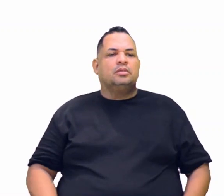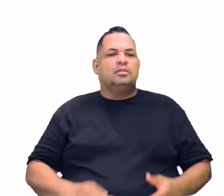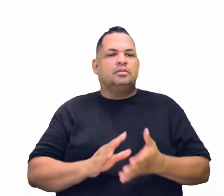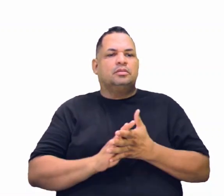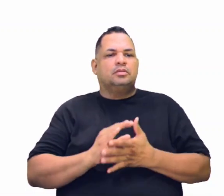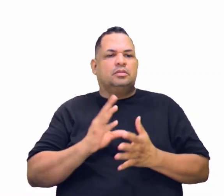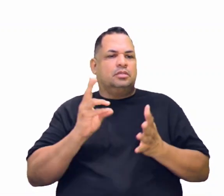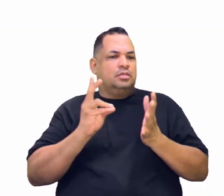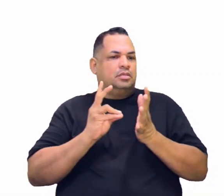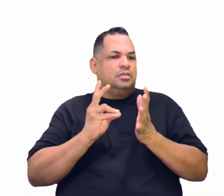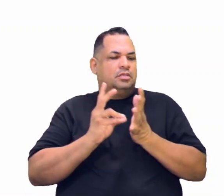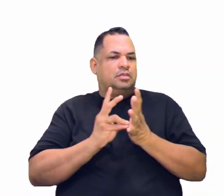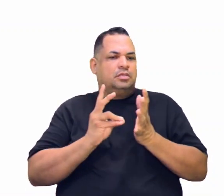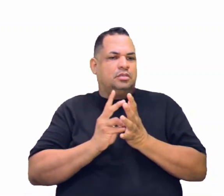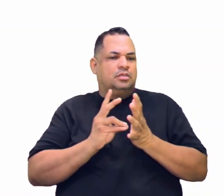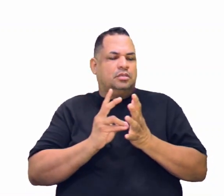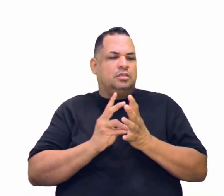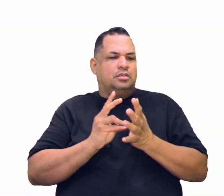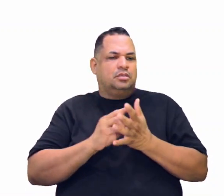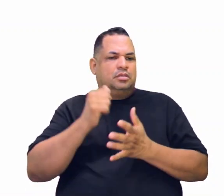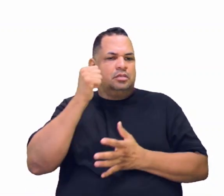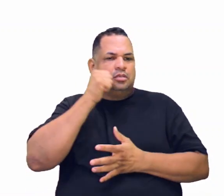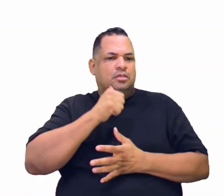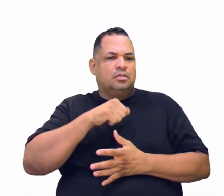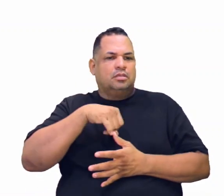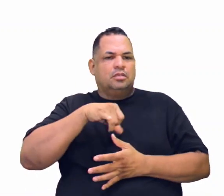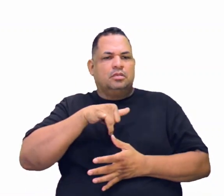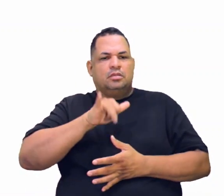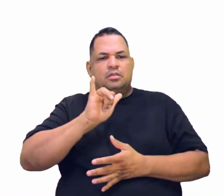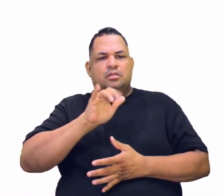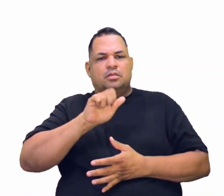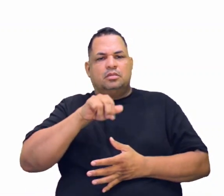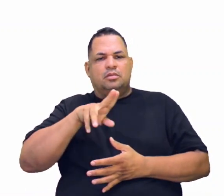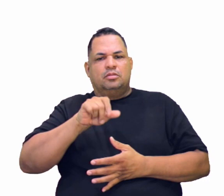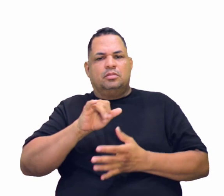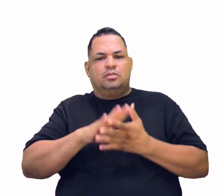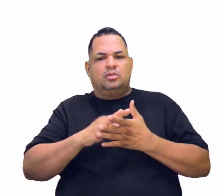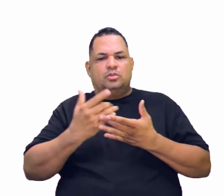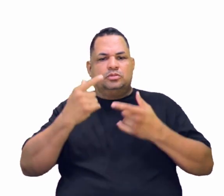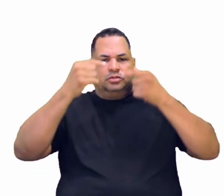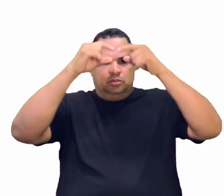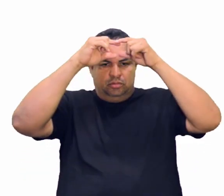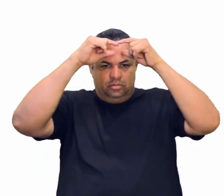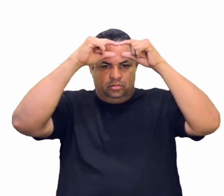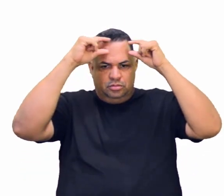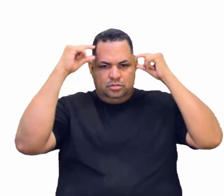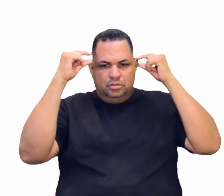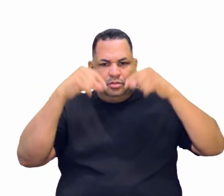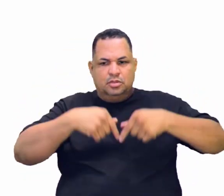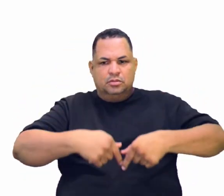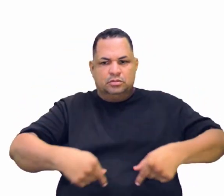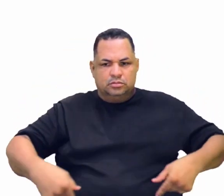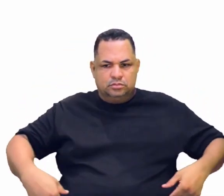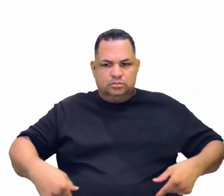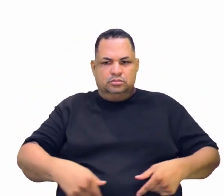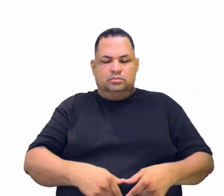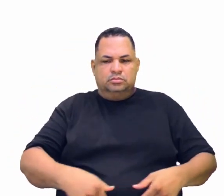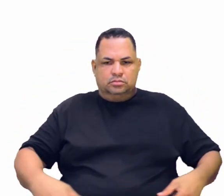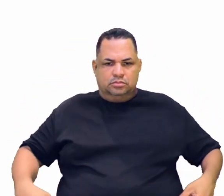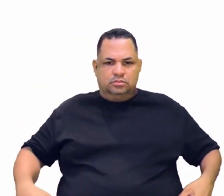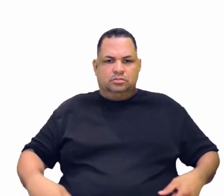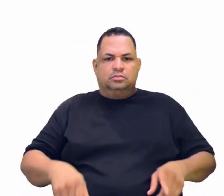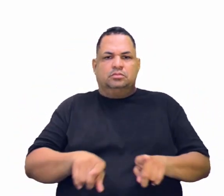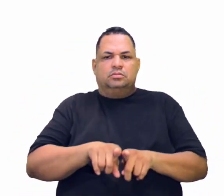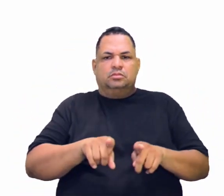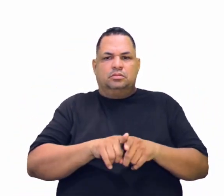índias Yanomami, como roupas, as mulheres usavam apenas uma franja em torno da cintura, feita com casca